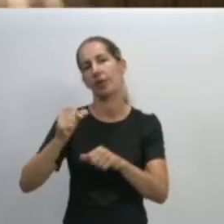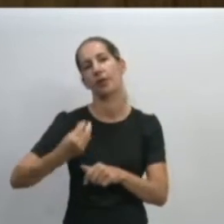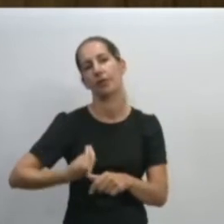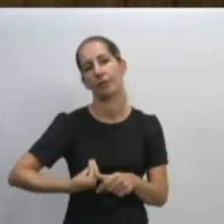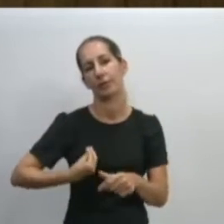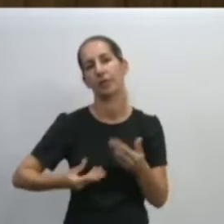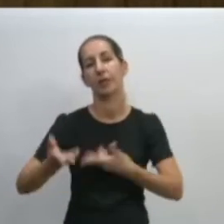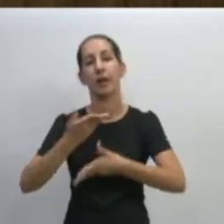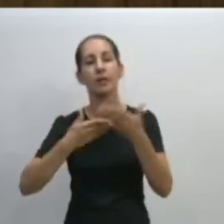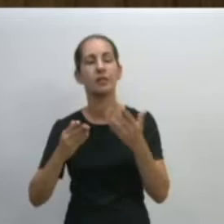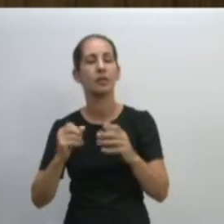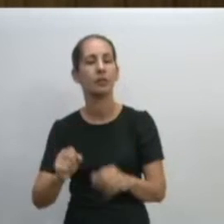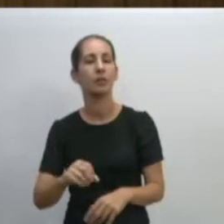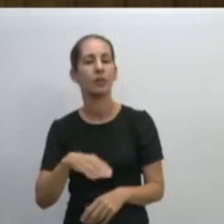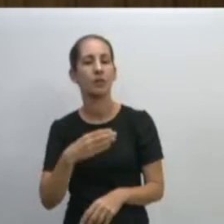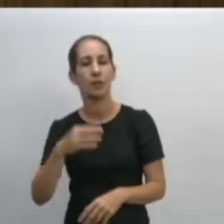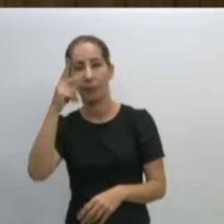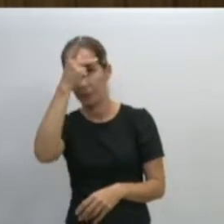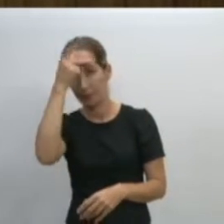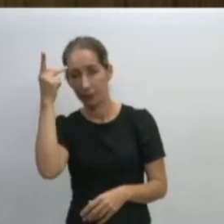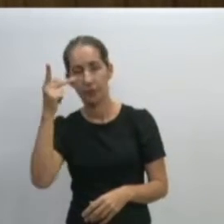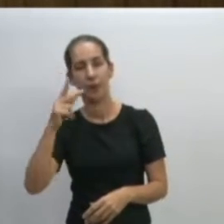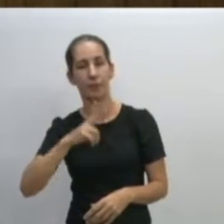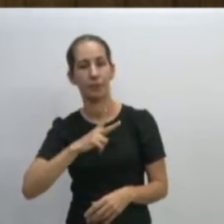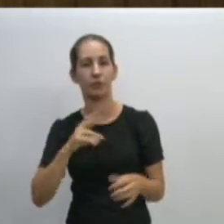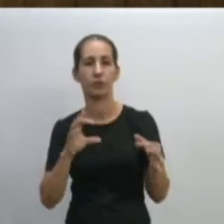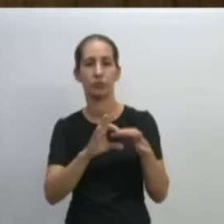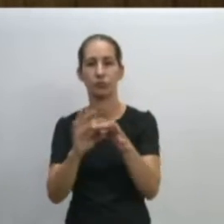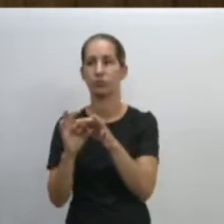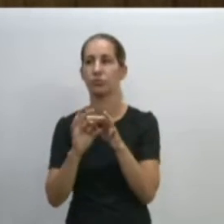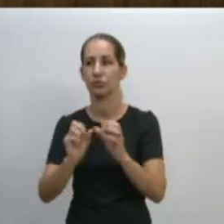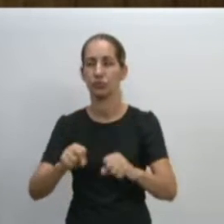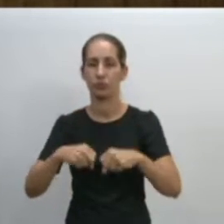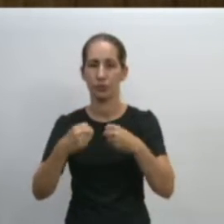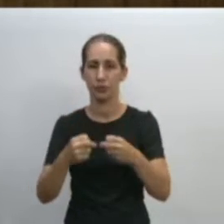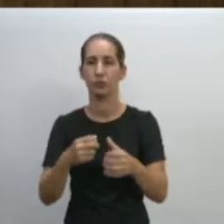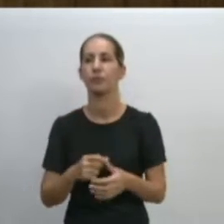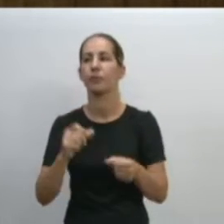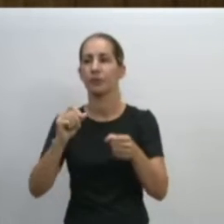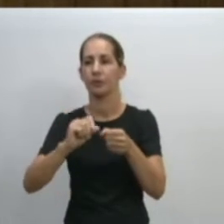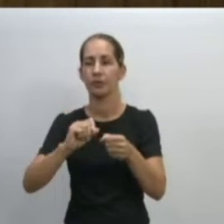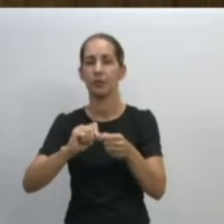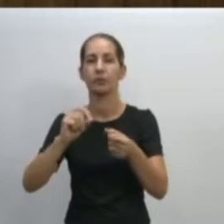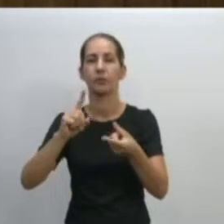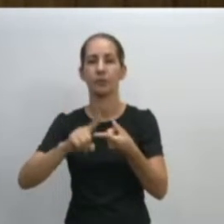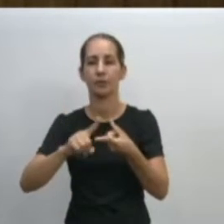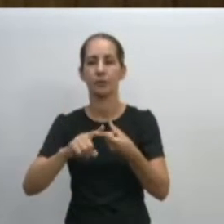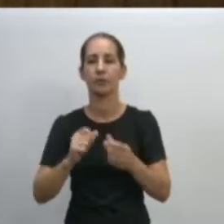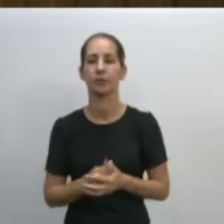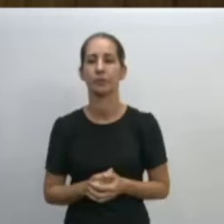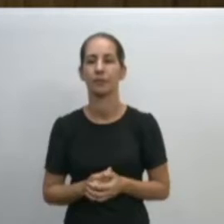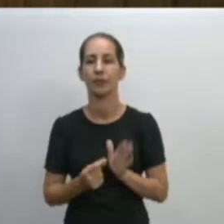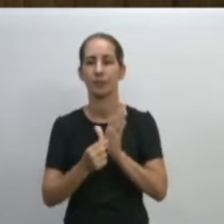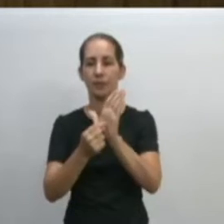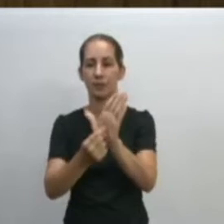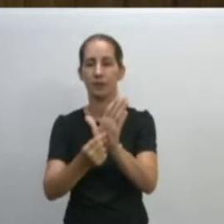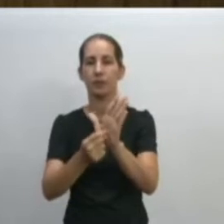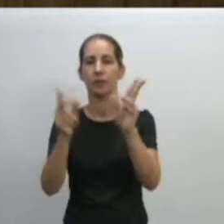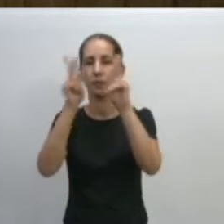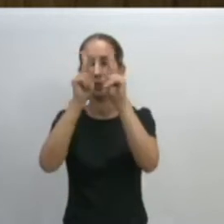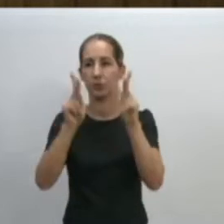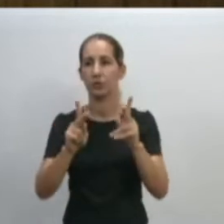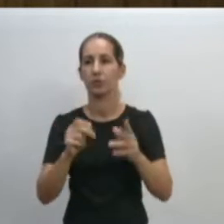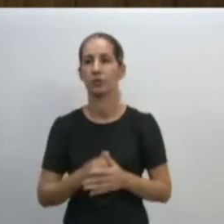realidade, trazendo a iniciativa privada para lutar juntos. É, nós fizemos também, apresentamos também um